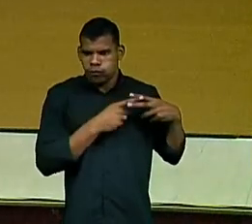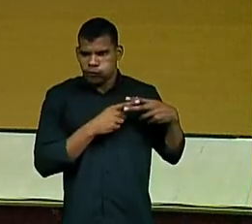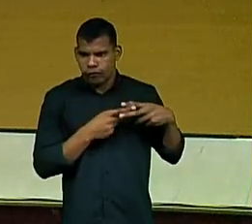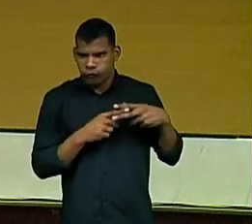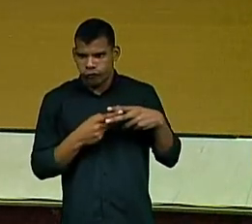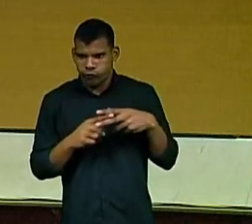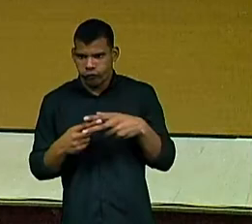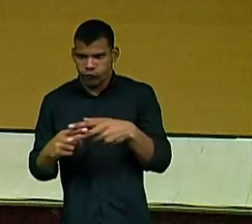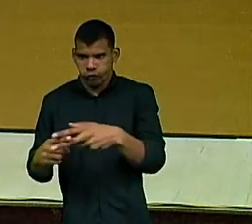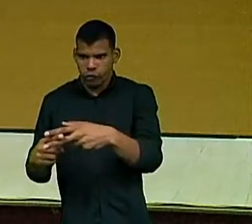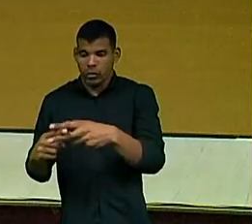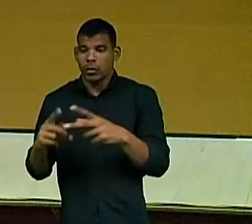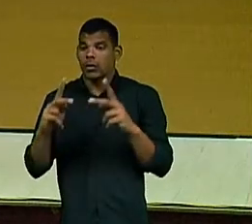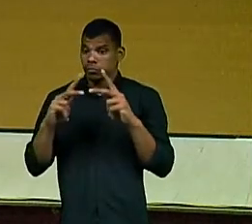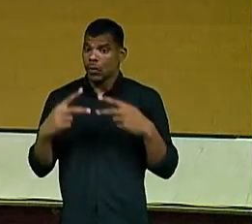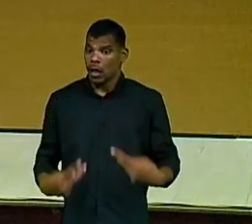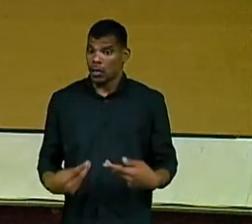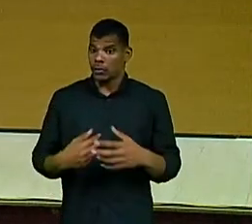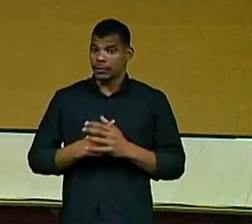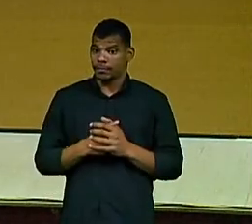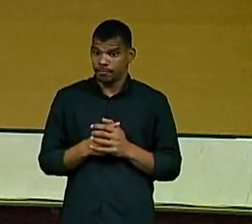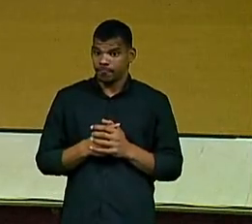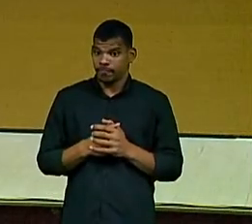aí tem uma vantagem